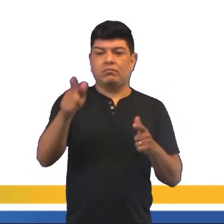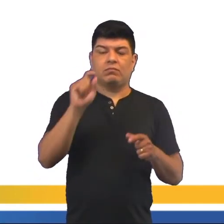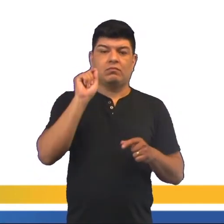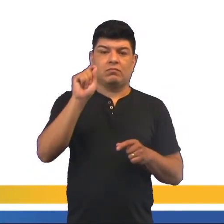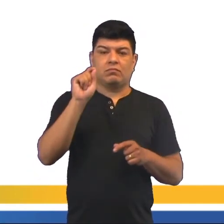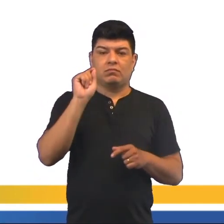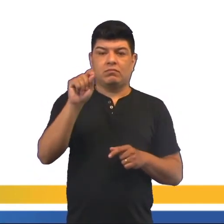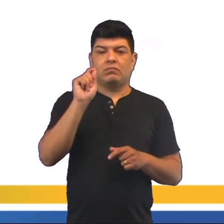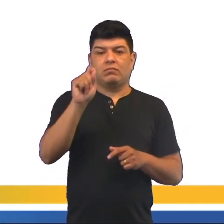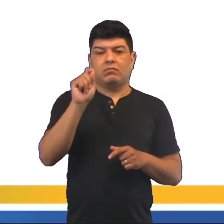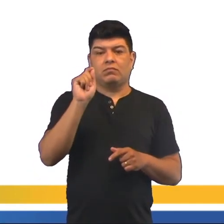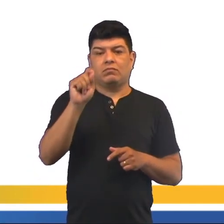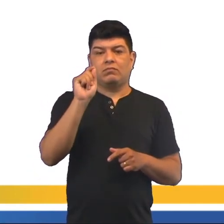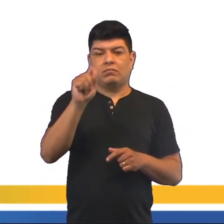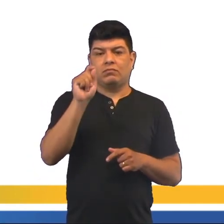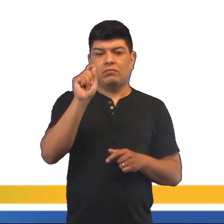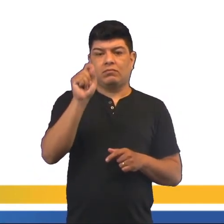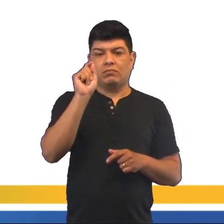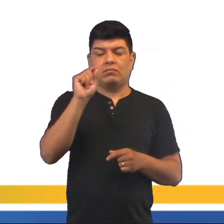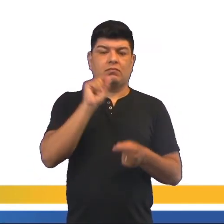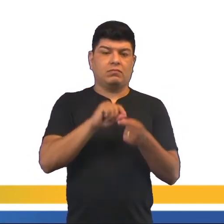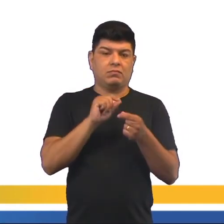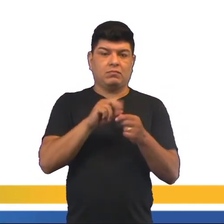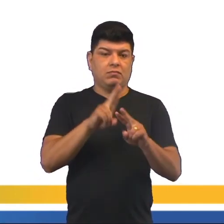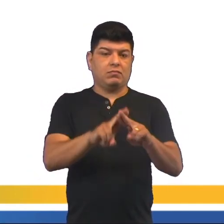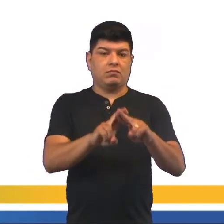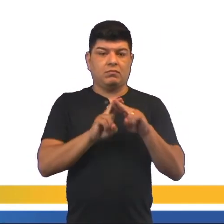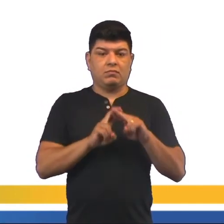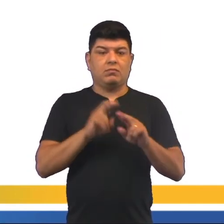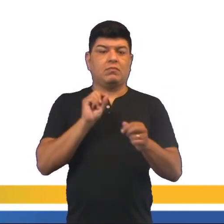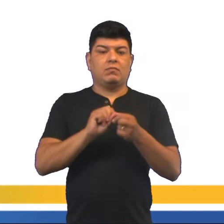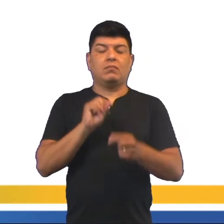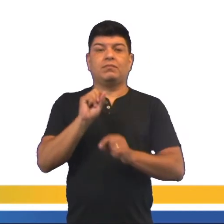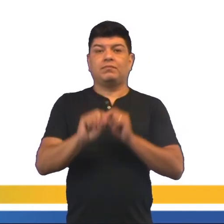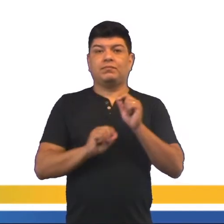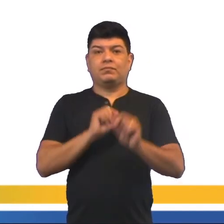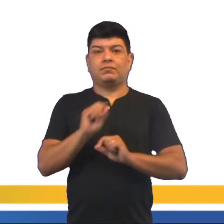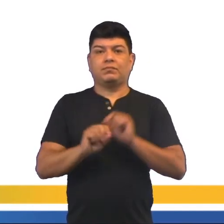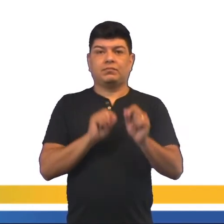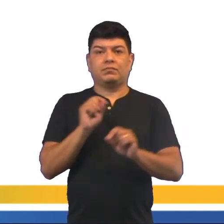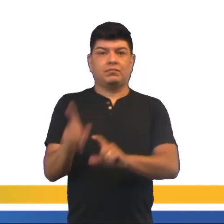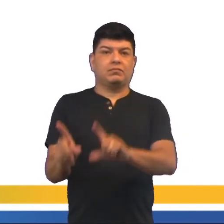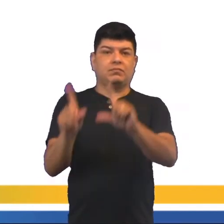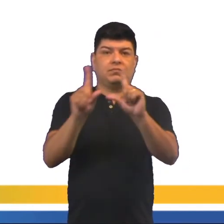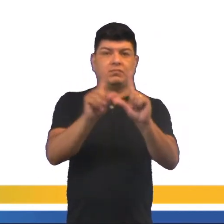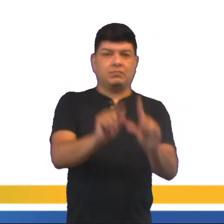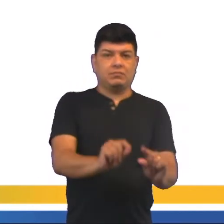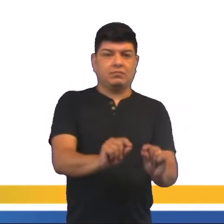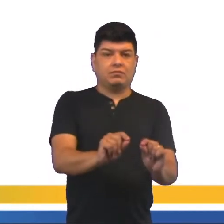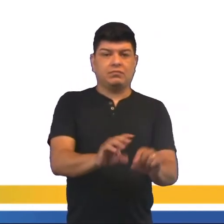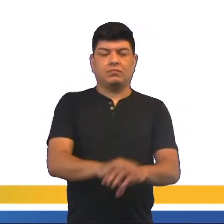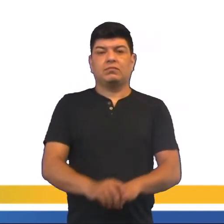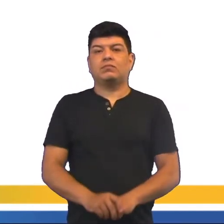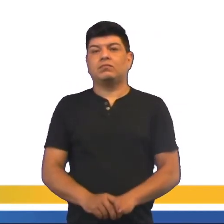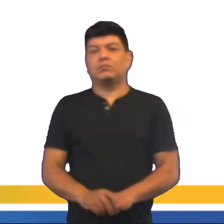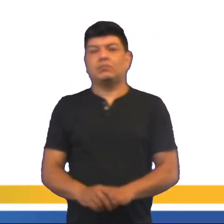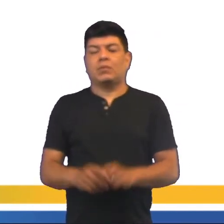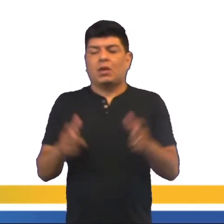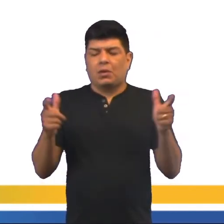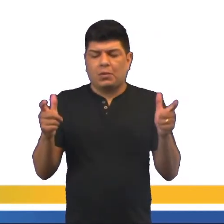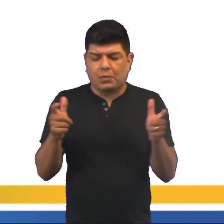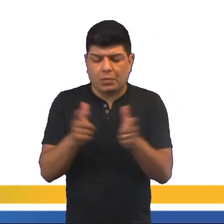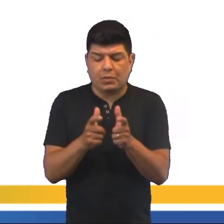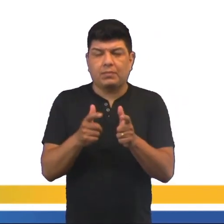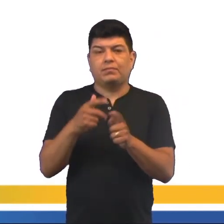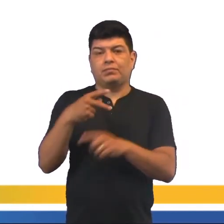seria o que vai ser feito. Então, o que ela vai fazer? Ela vai reduzir. Então, ela vai reduzir